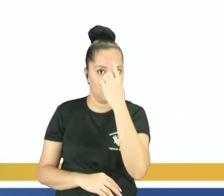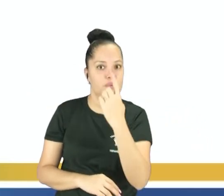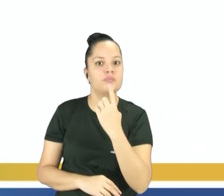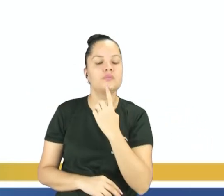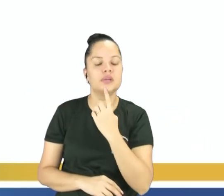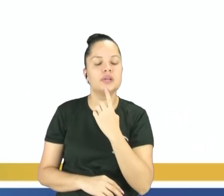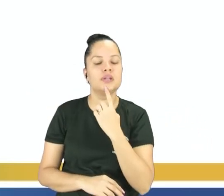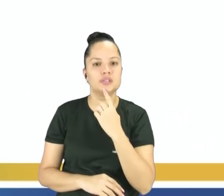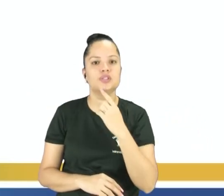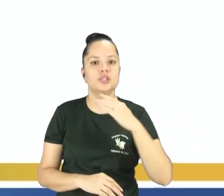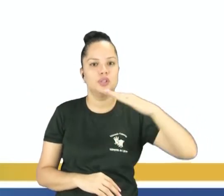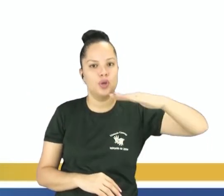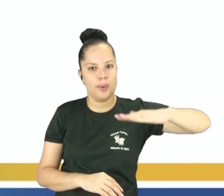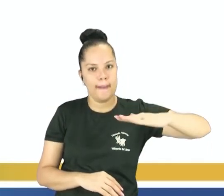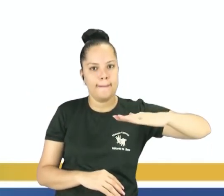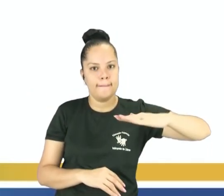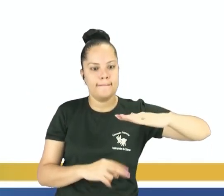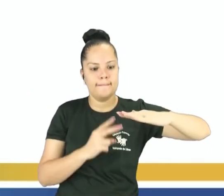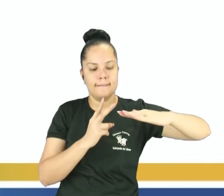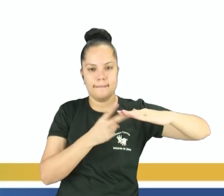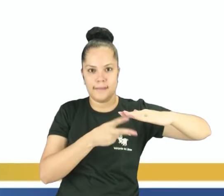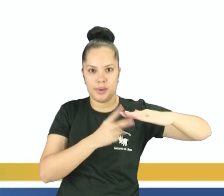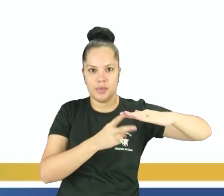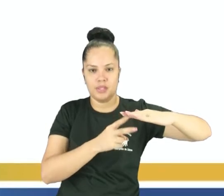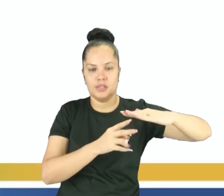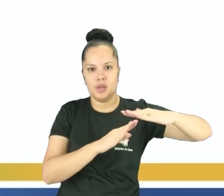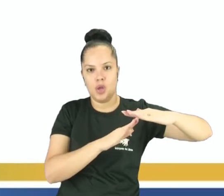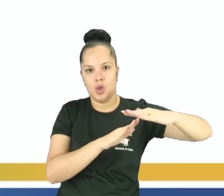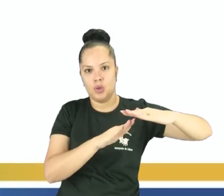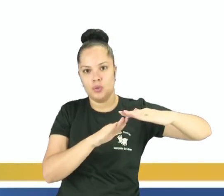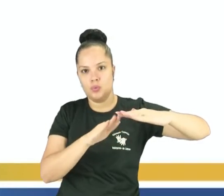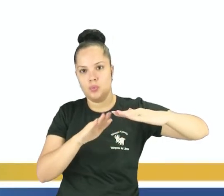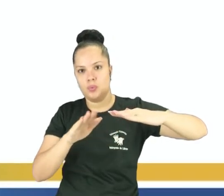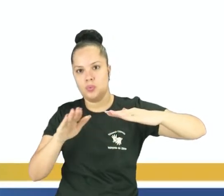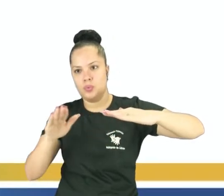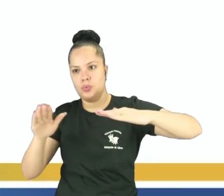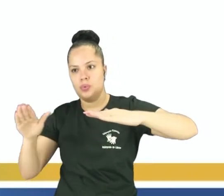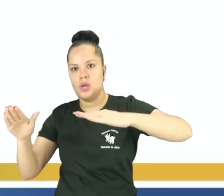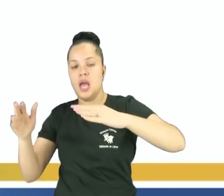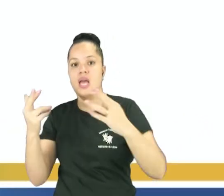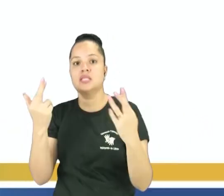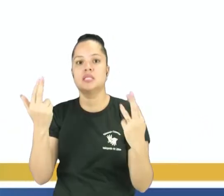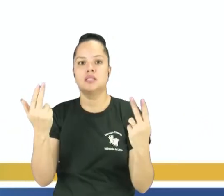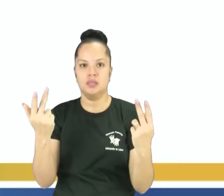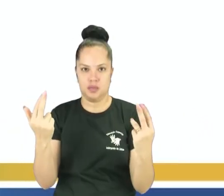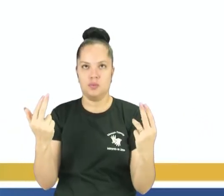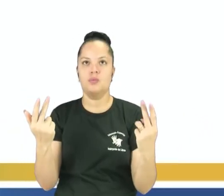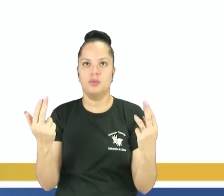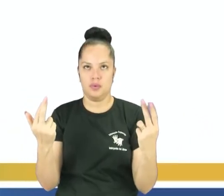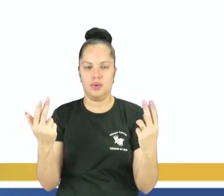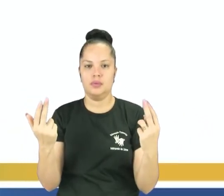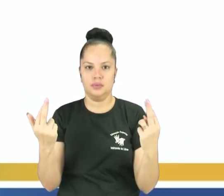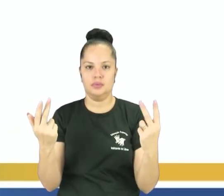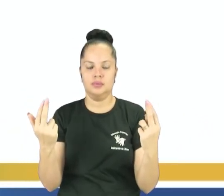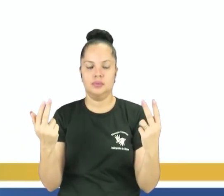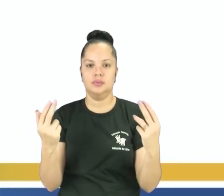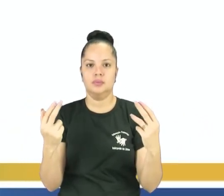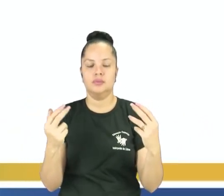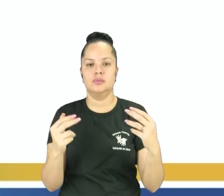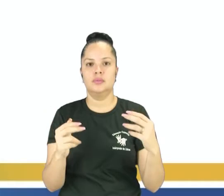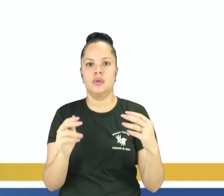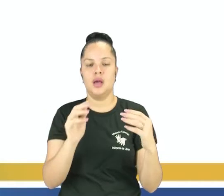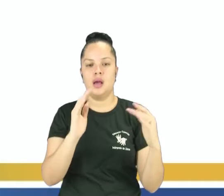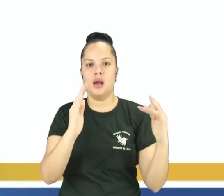ó, esse segmento é paralelo a esse segmento vai ser paralelo a esse, certinho? E o trapézio ele é refletido.